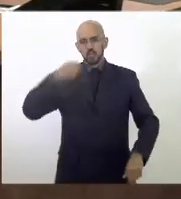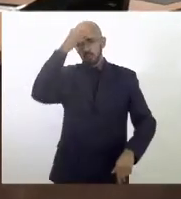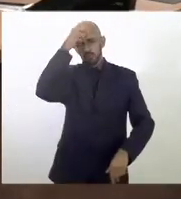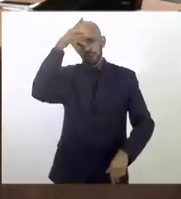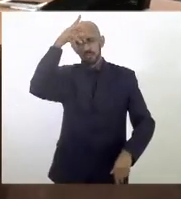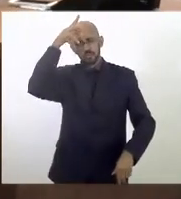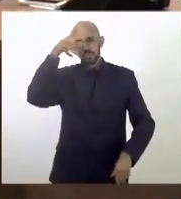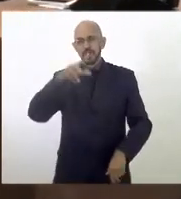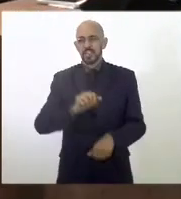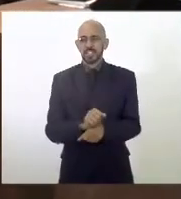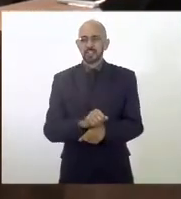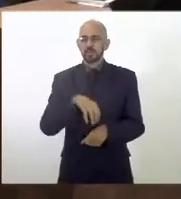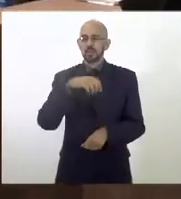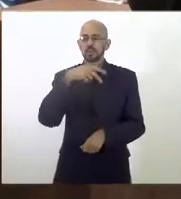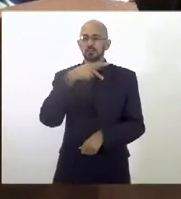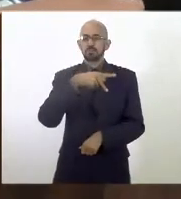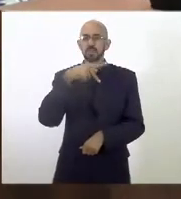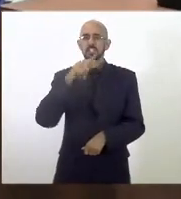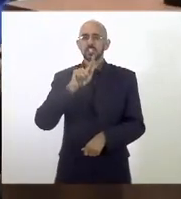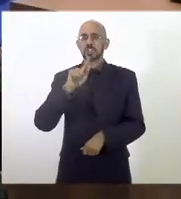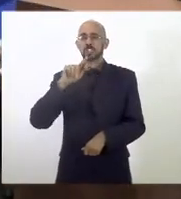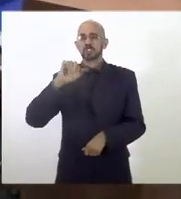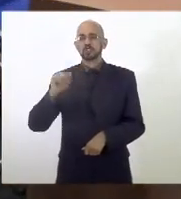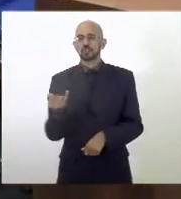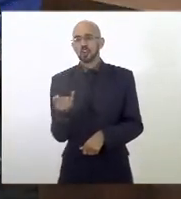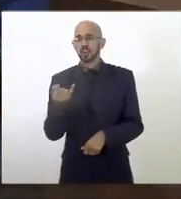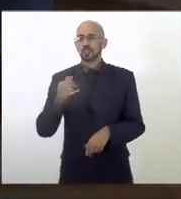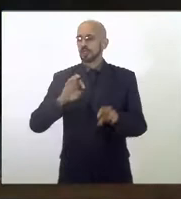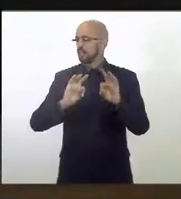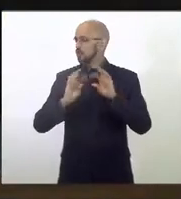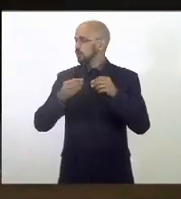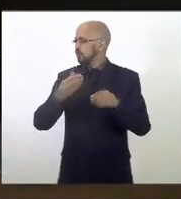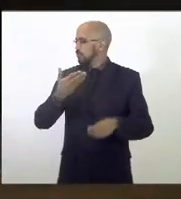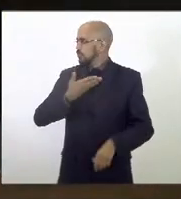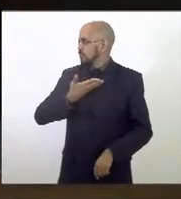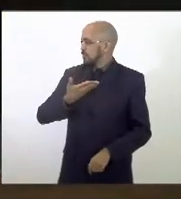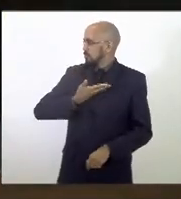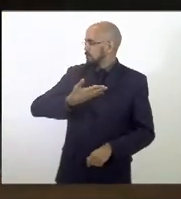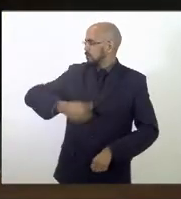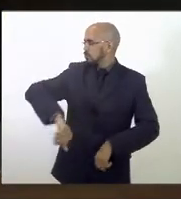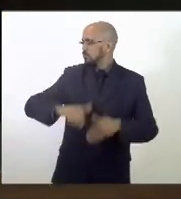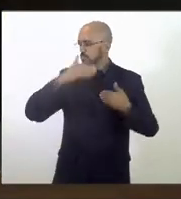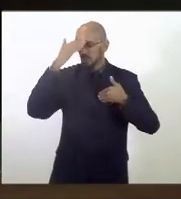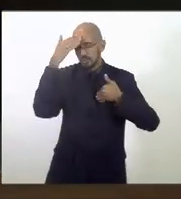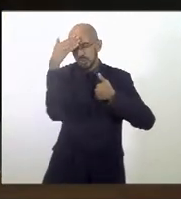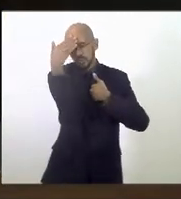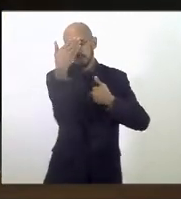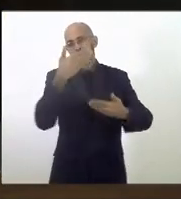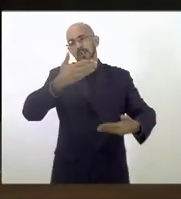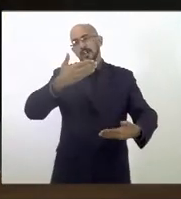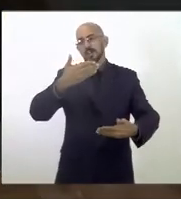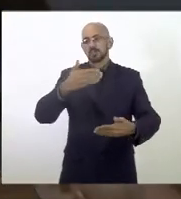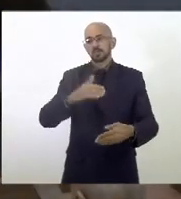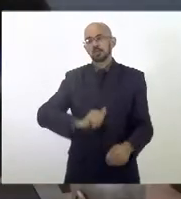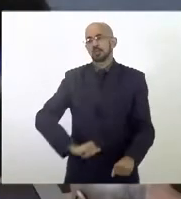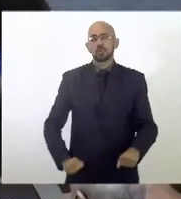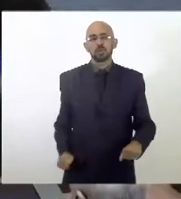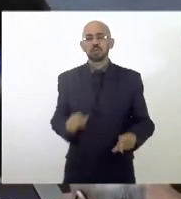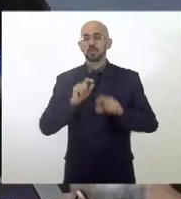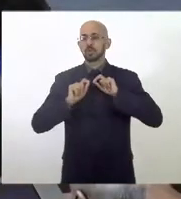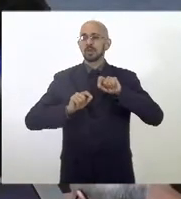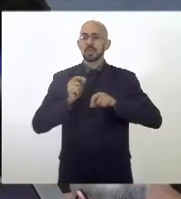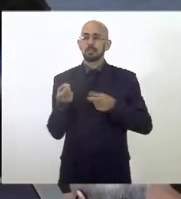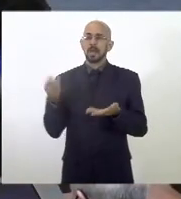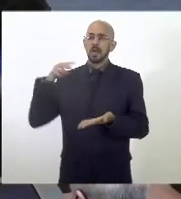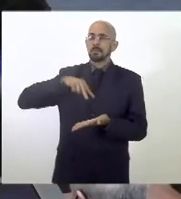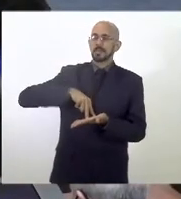tribunal, PGJ, todos os amigos queridos aqui. Muito, muito obrigado pela